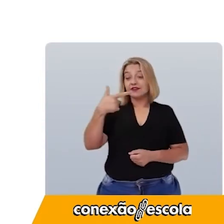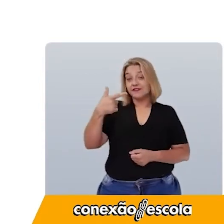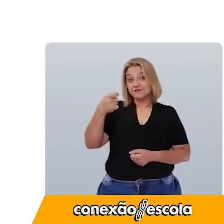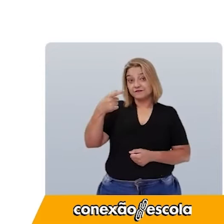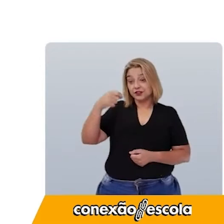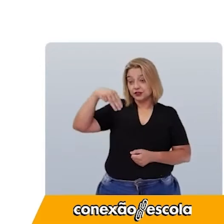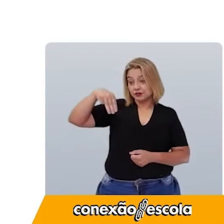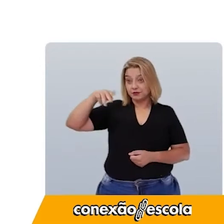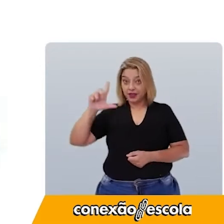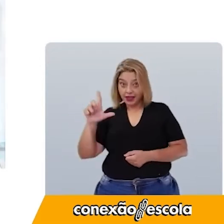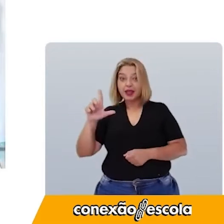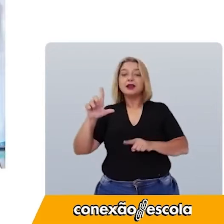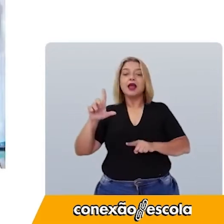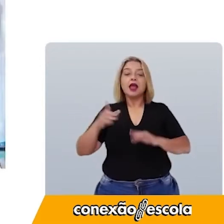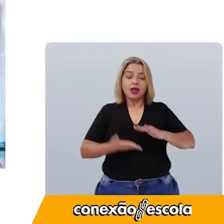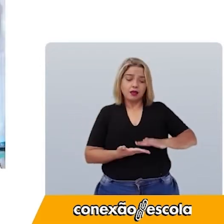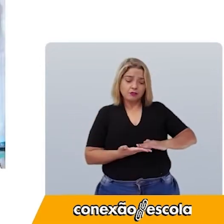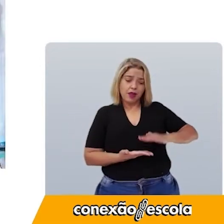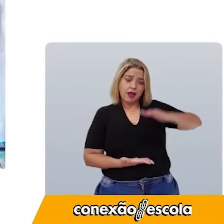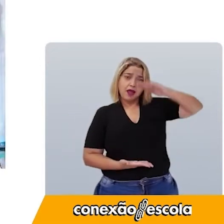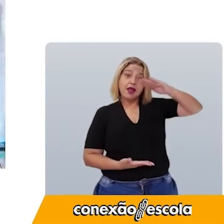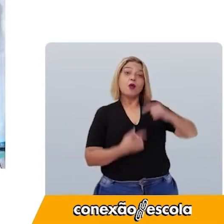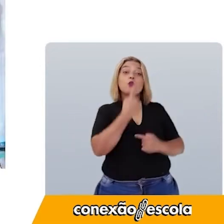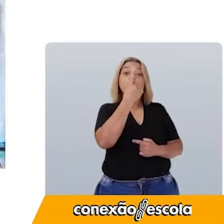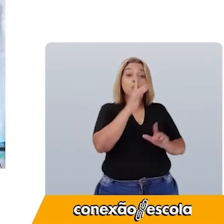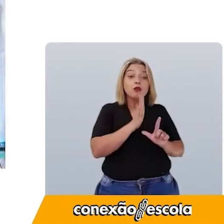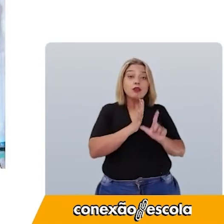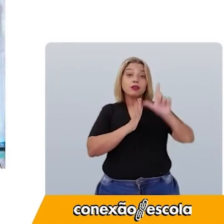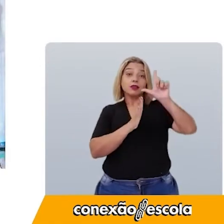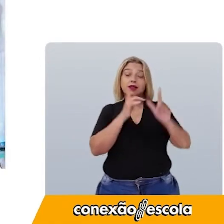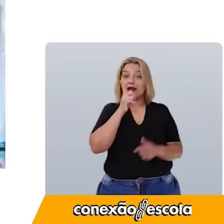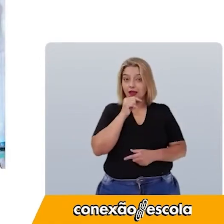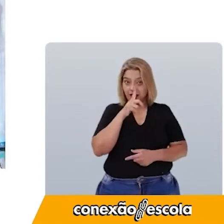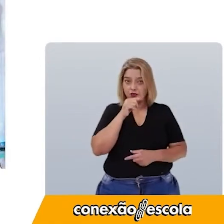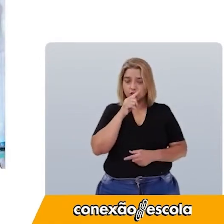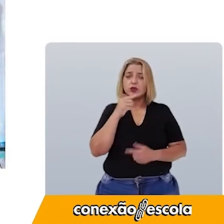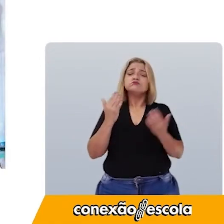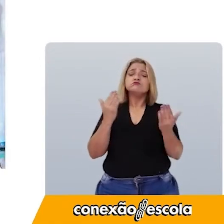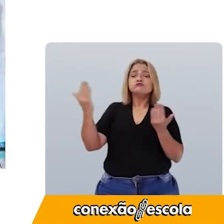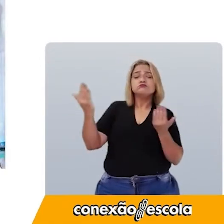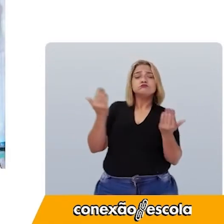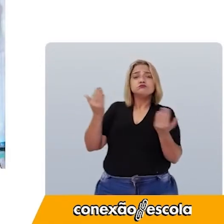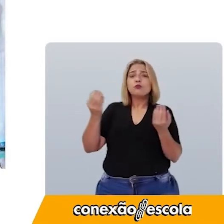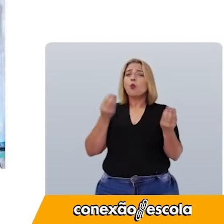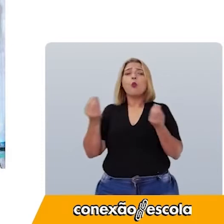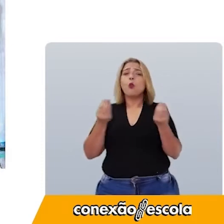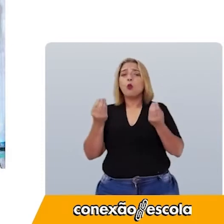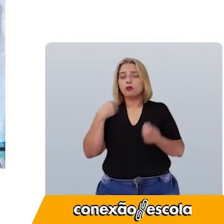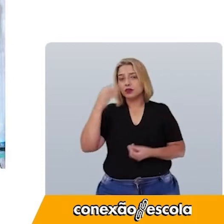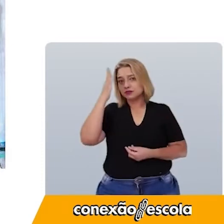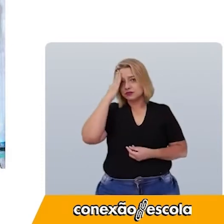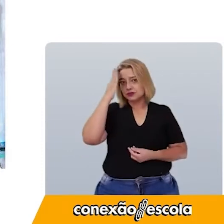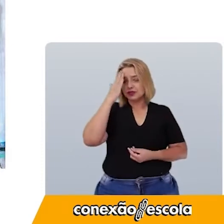mililitros, em 1 litro de água. Qual é a razão entre essas grandezas?